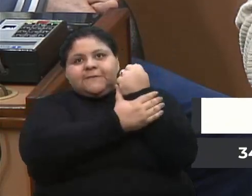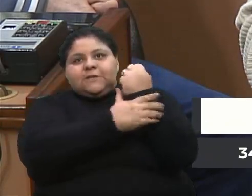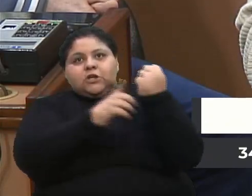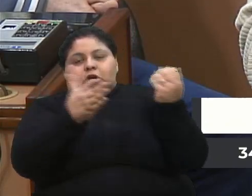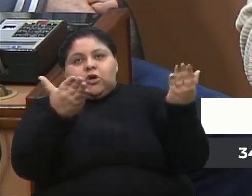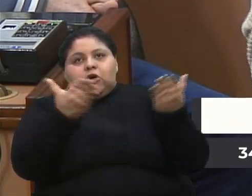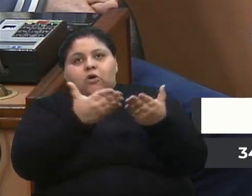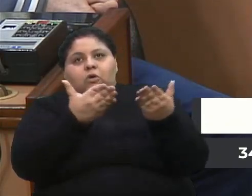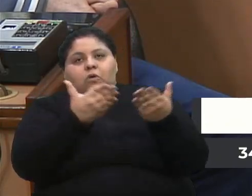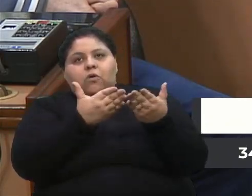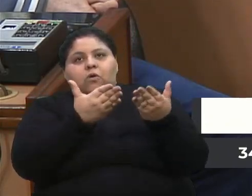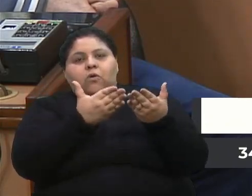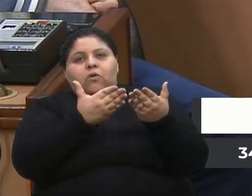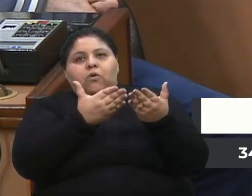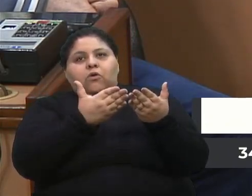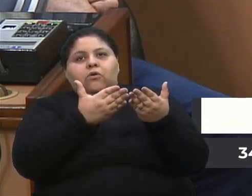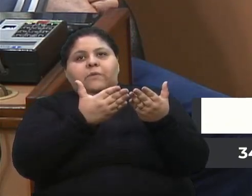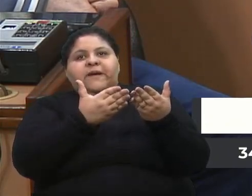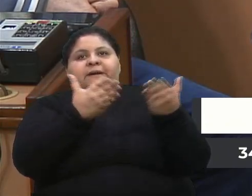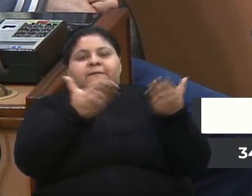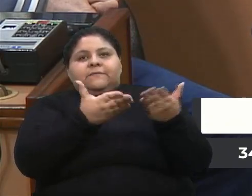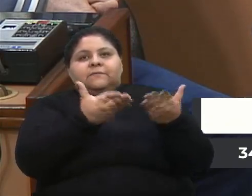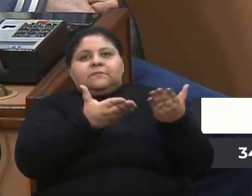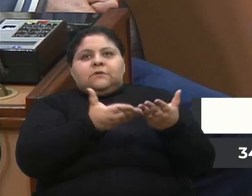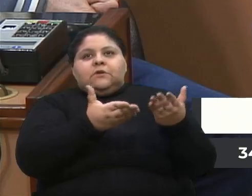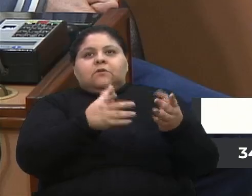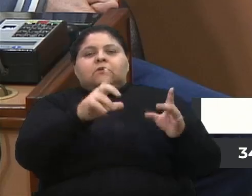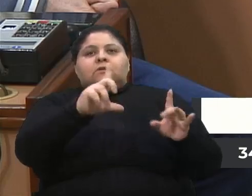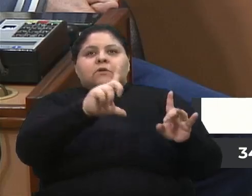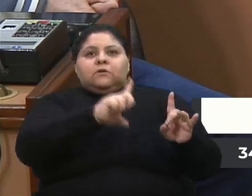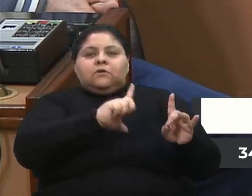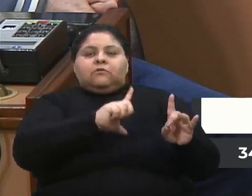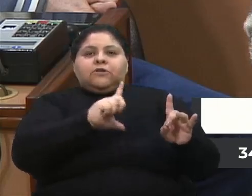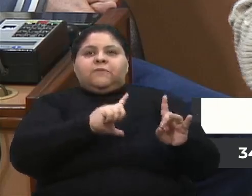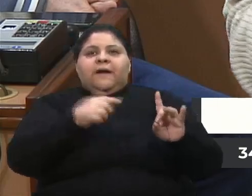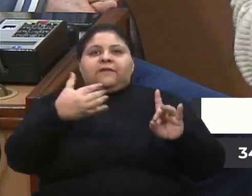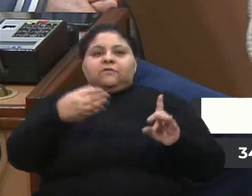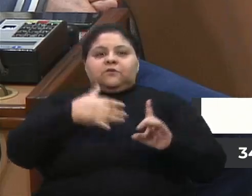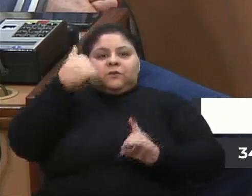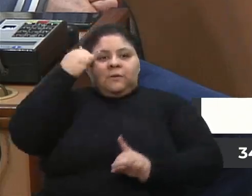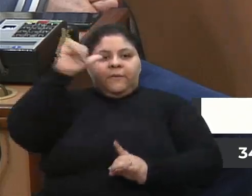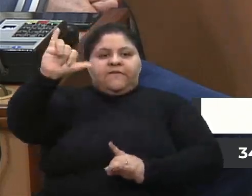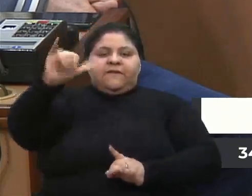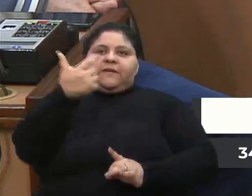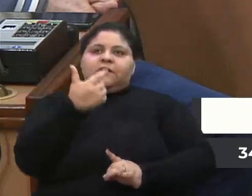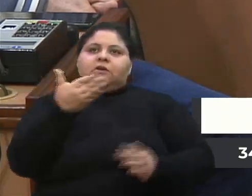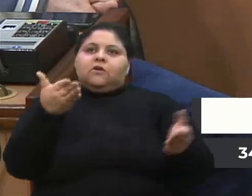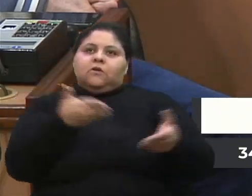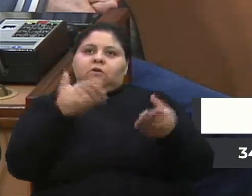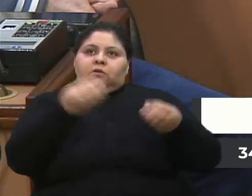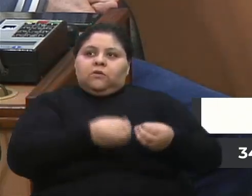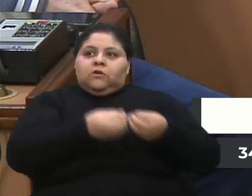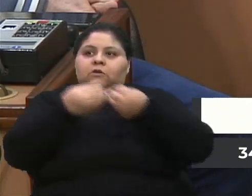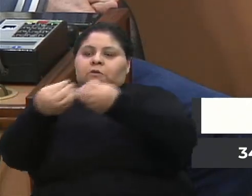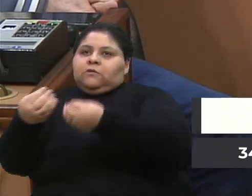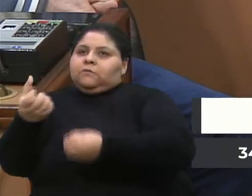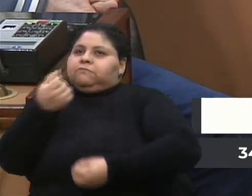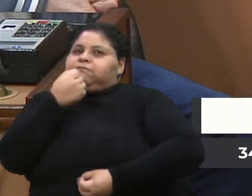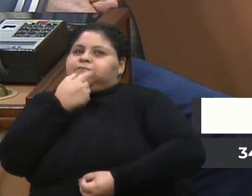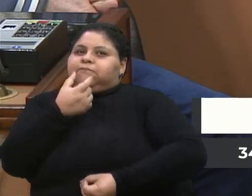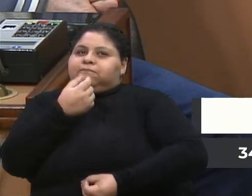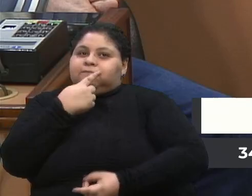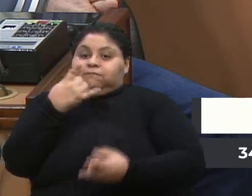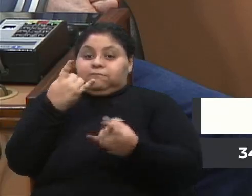em dia para não engravidar. O próprio UBS distribui camisinhas